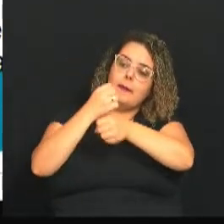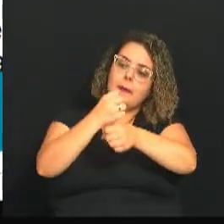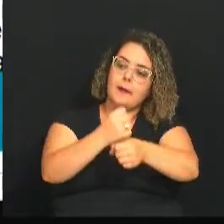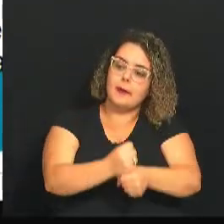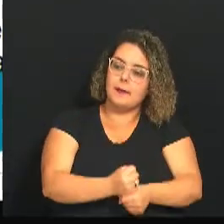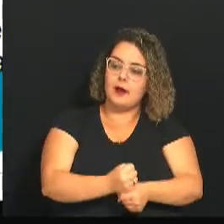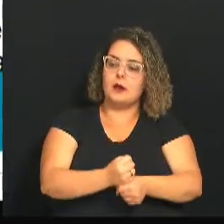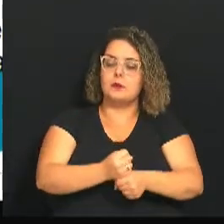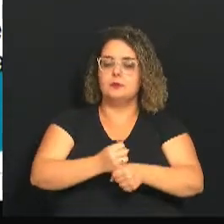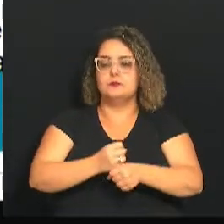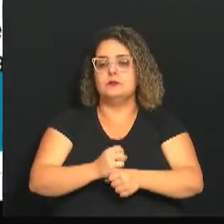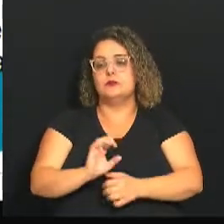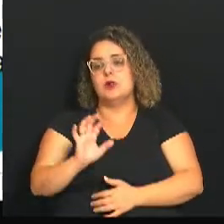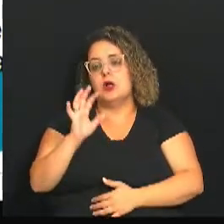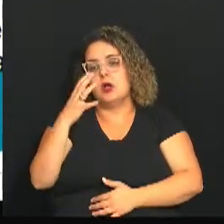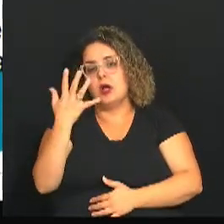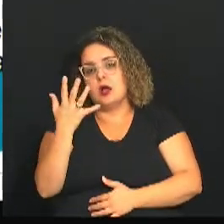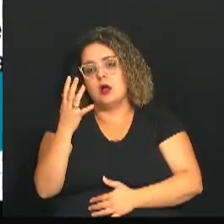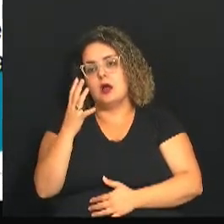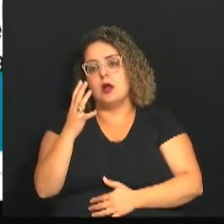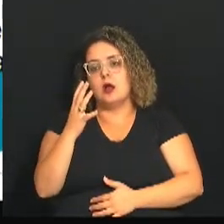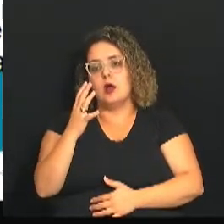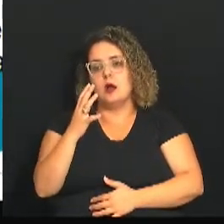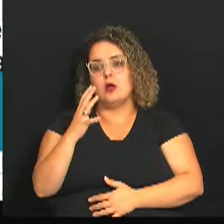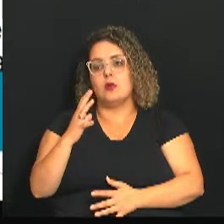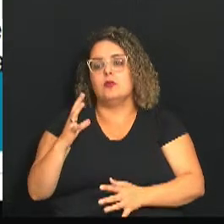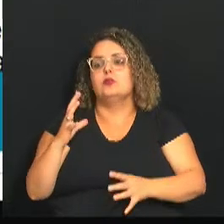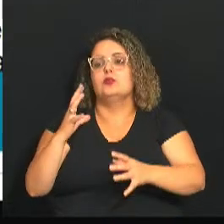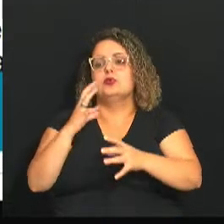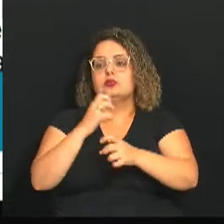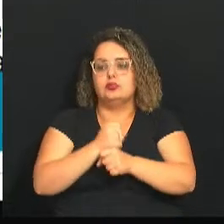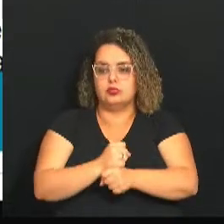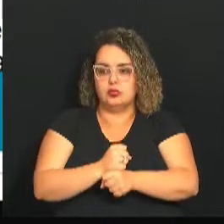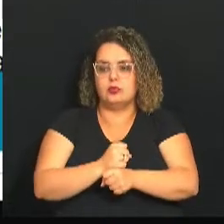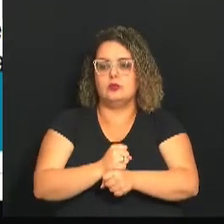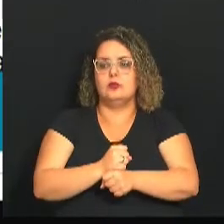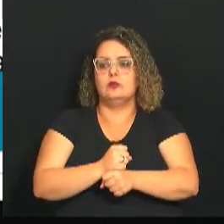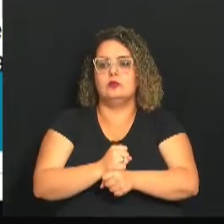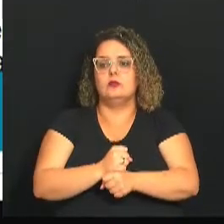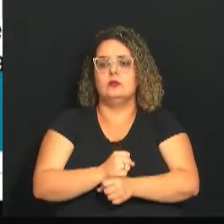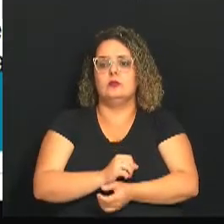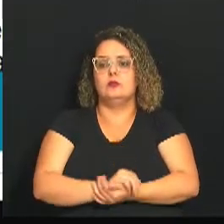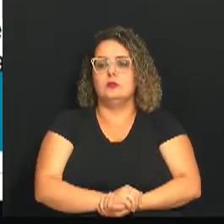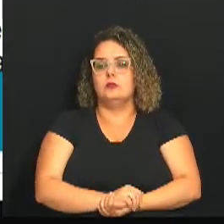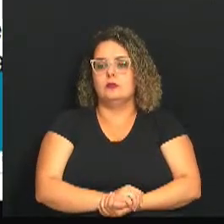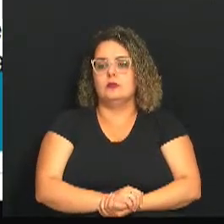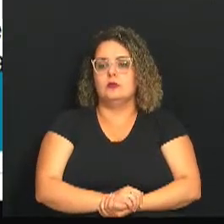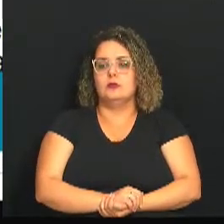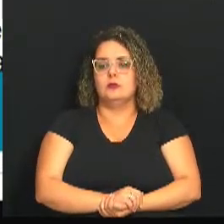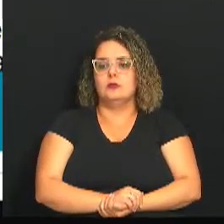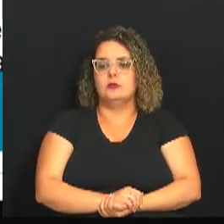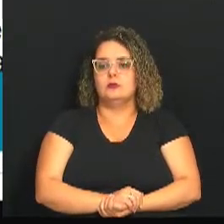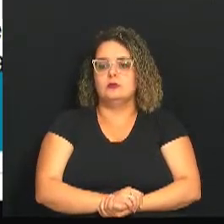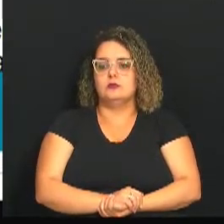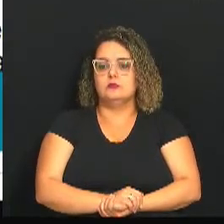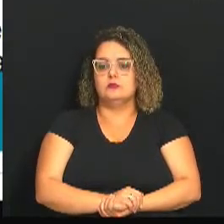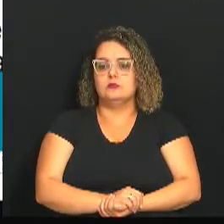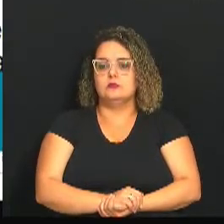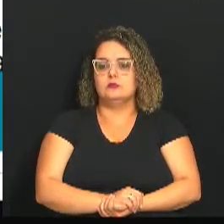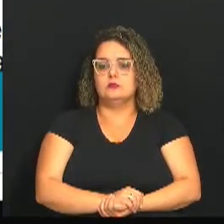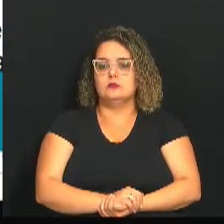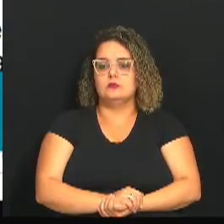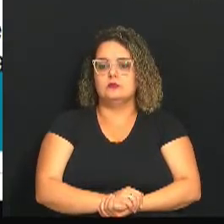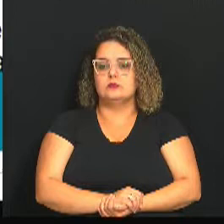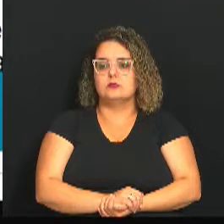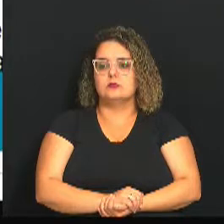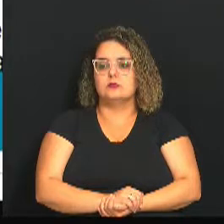eventos relativos a esses acumulados, né, que tiveram volumes igual ou acima desses. Aí, evidentemente, a gente tem